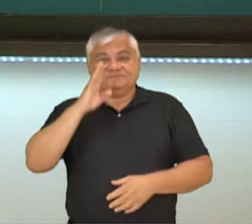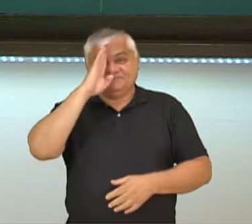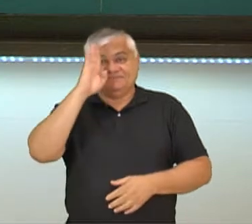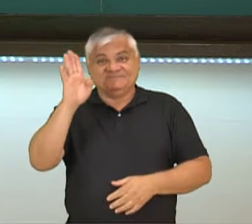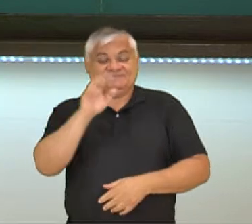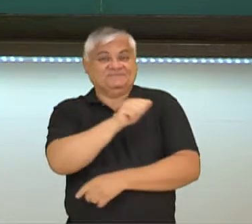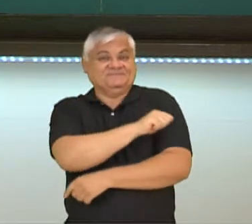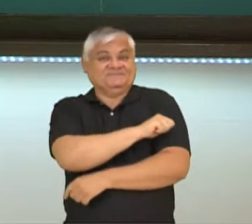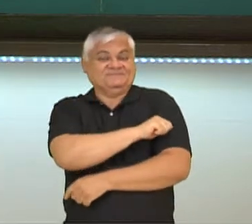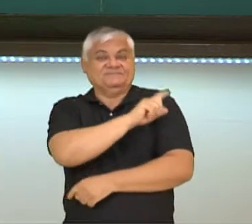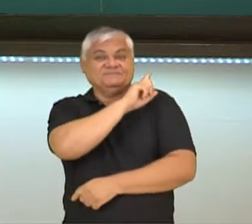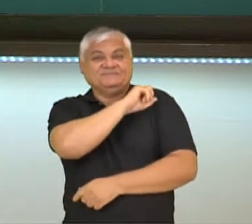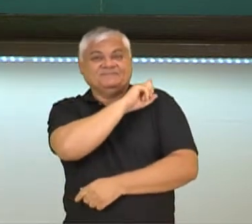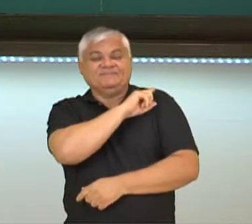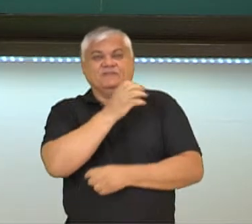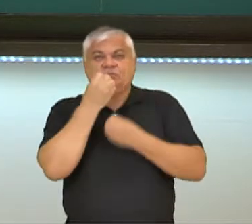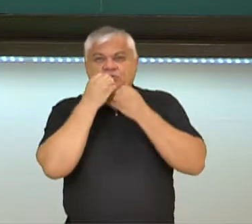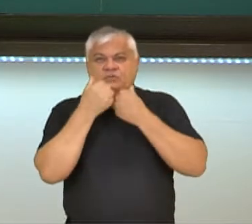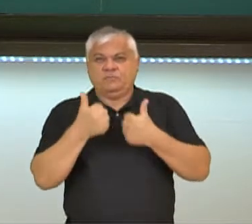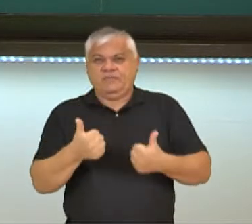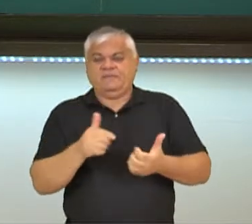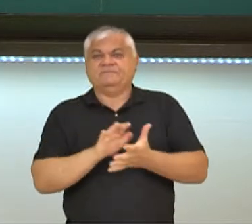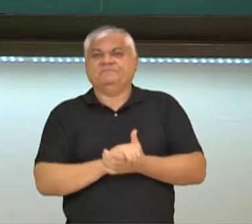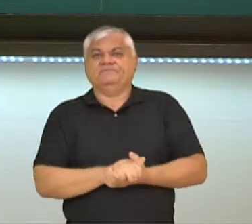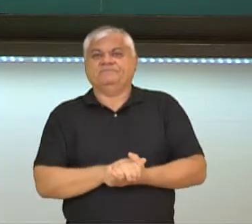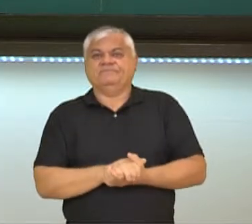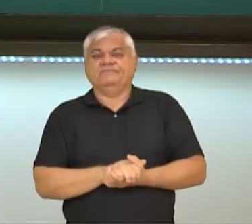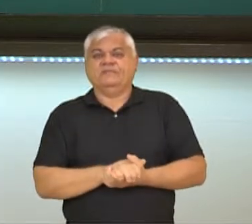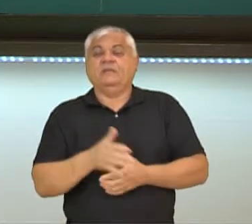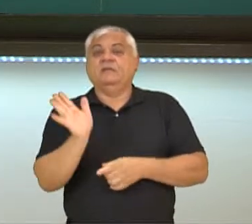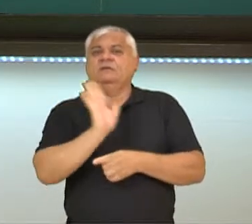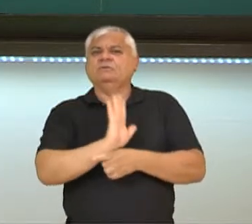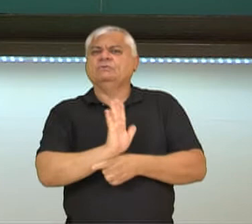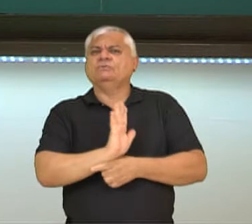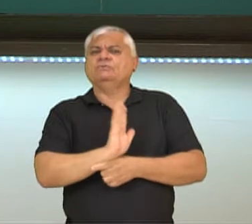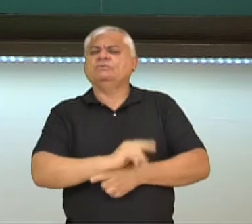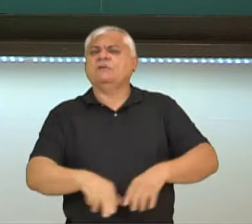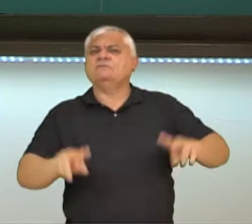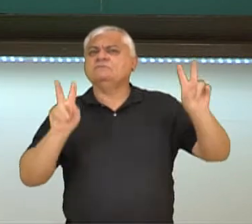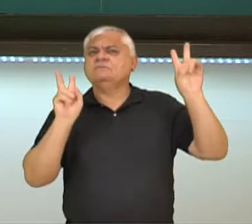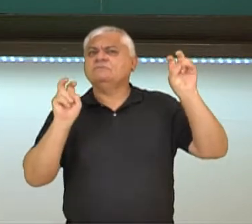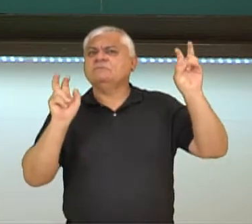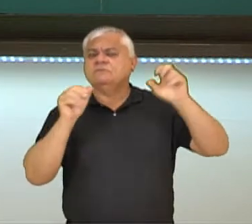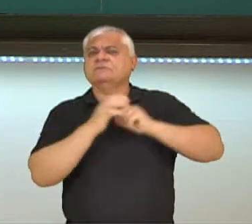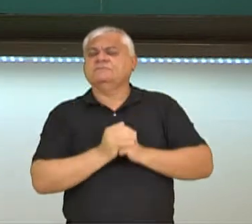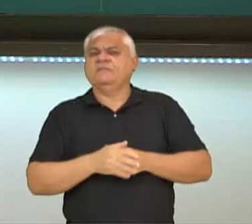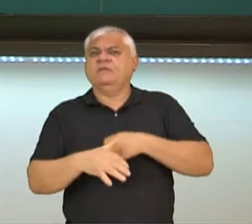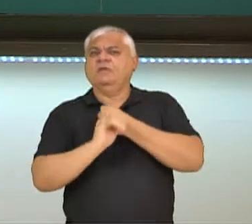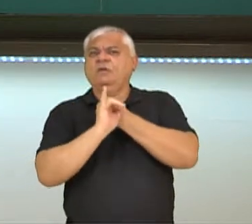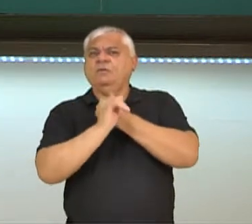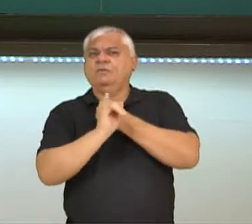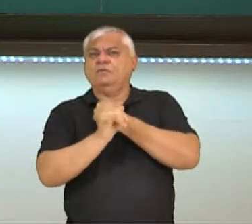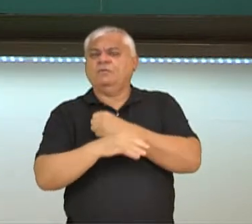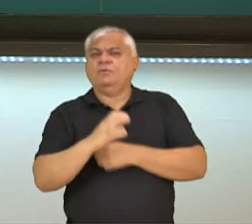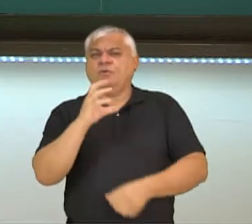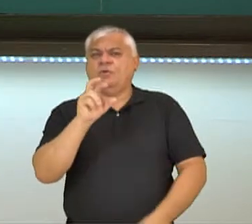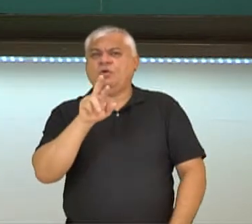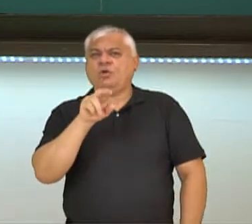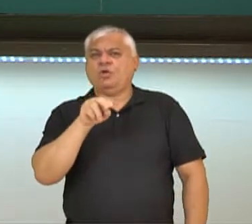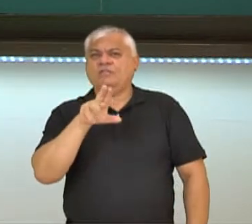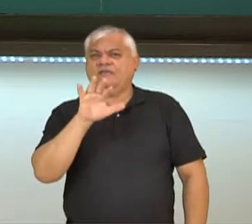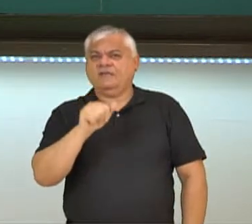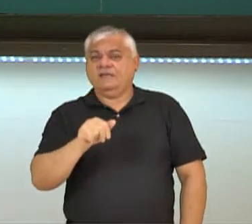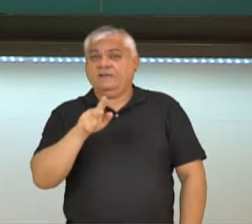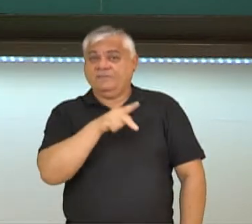Olá, estudantes da primeira série, tudo bem com vocês? Neste vídeo nós vamos falar sobre a crônica. Eu sou a professora Nelinha de